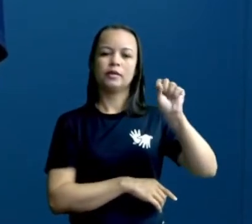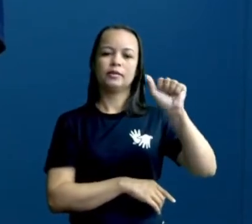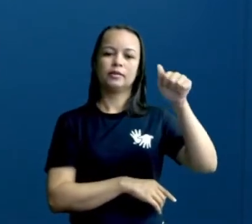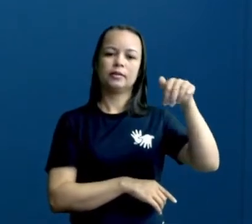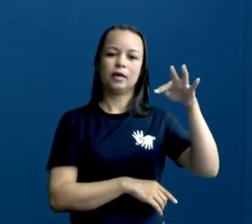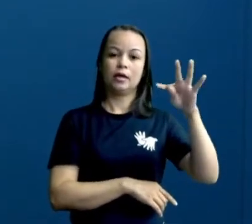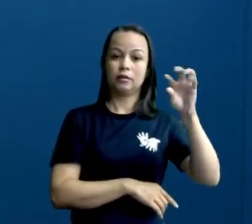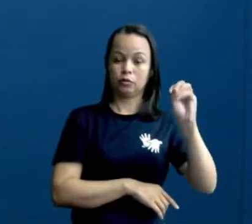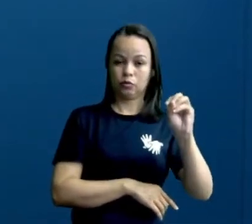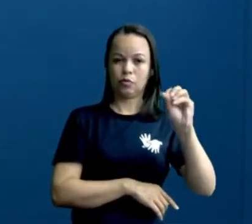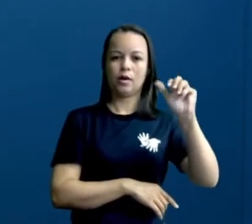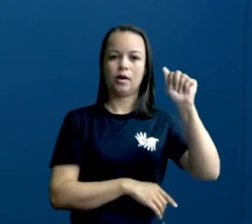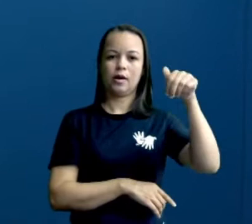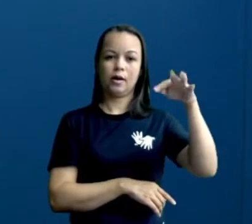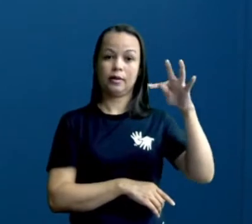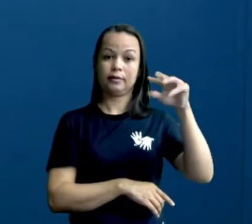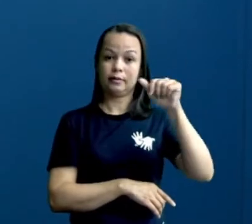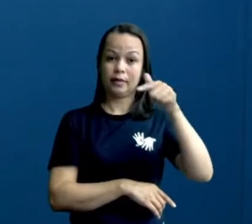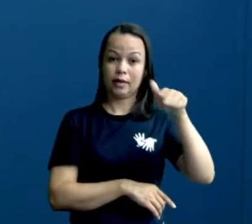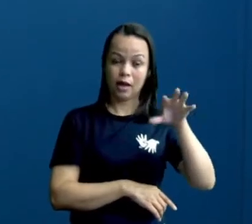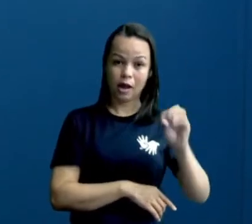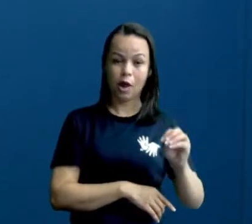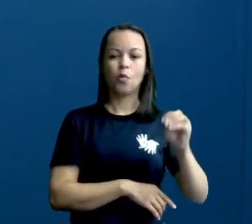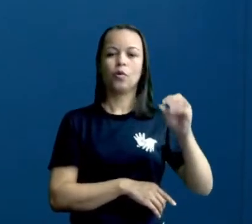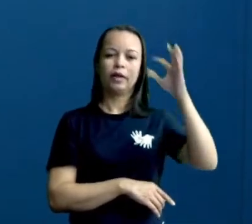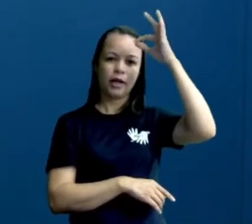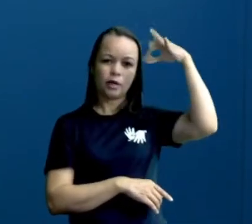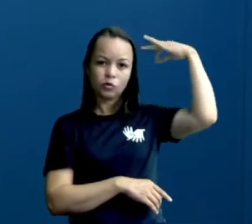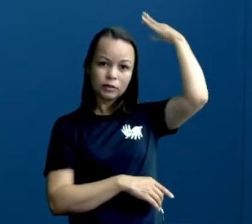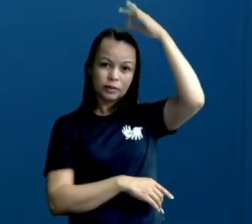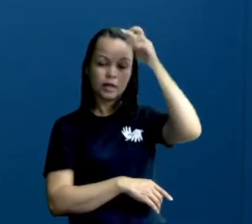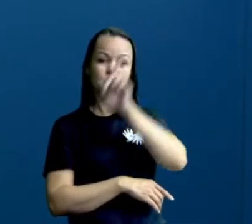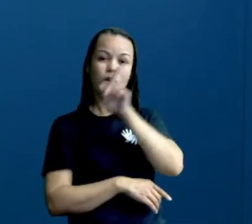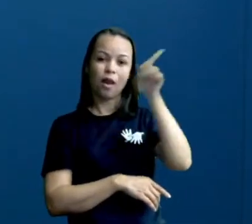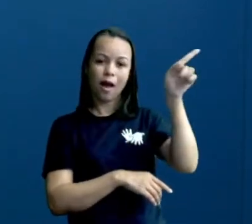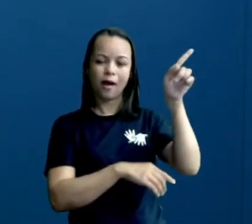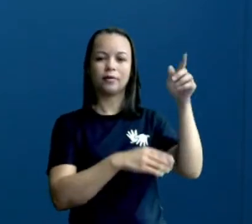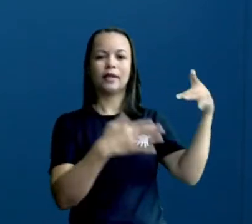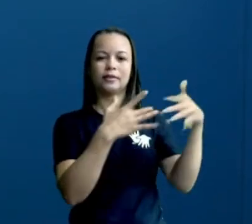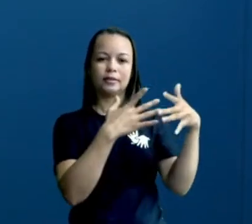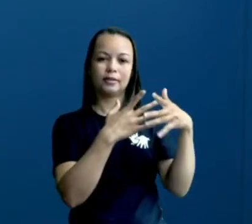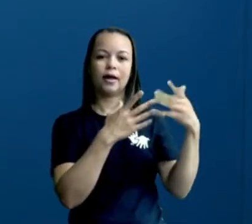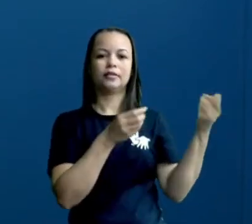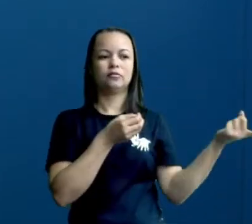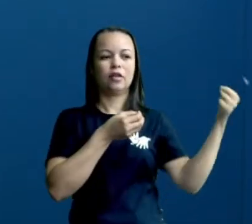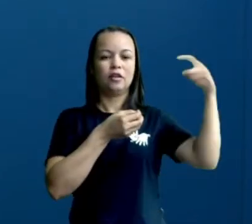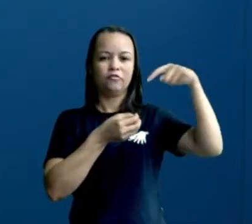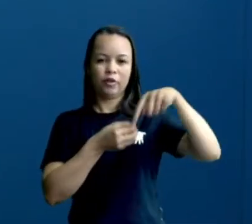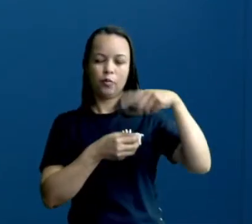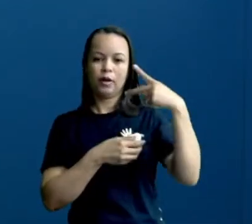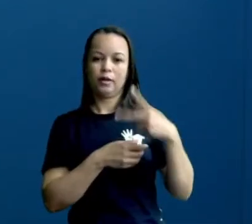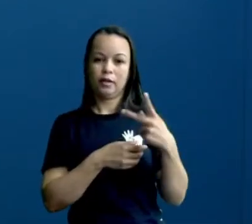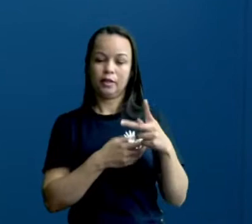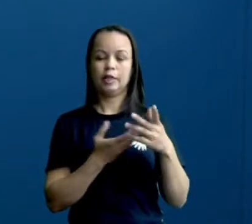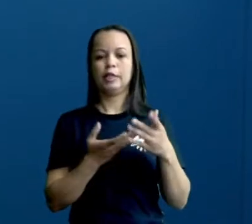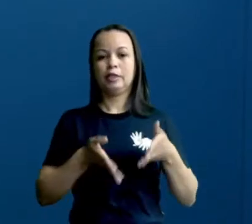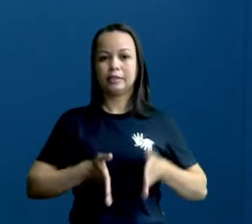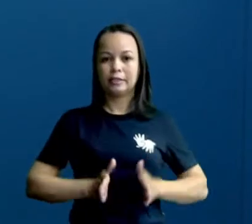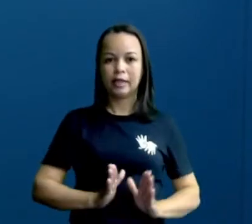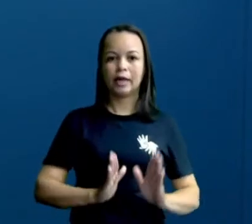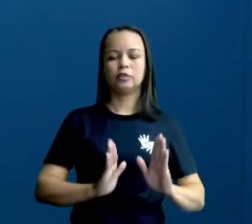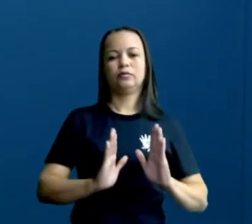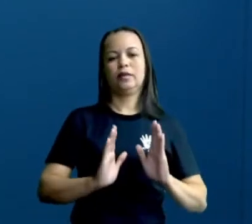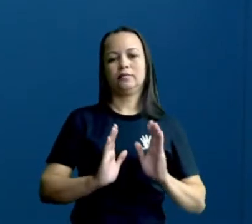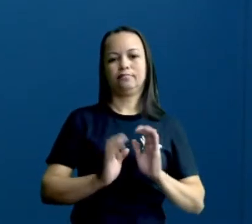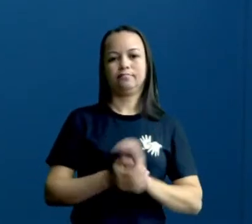padroeiro do lugar de onde ele veio, lá do Cabo Verde. E aí, depois que ele morreu, né? Depois que Diogo Braga